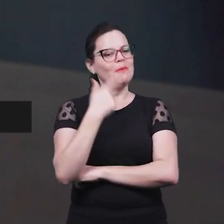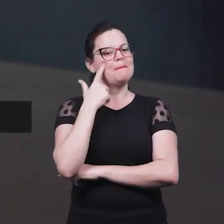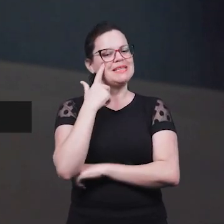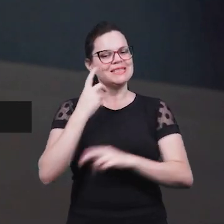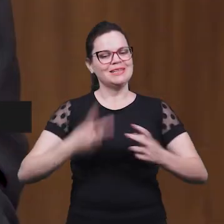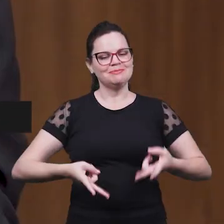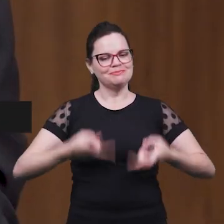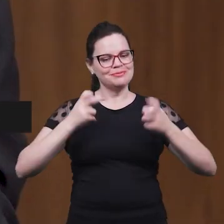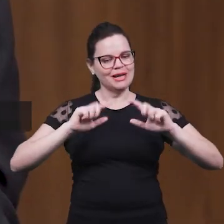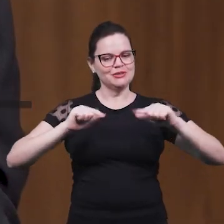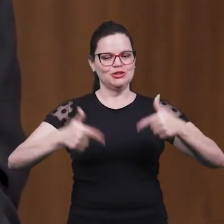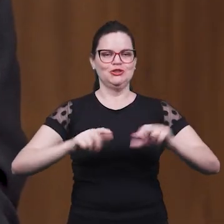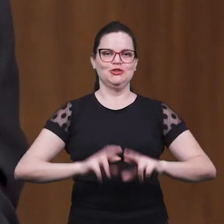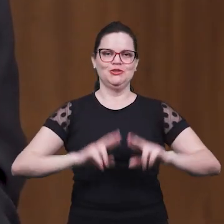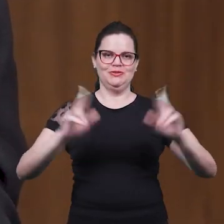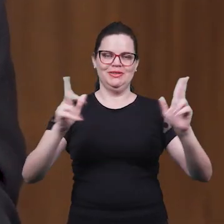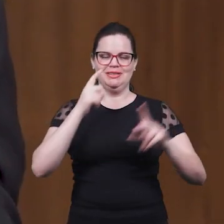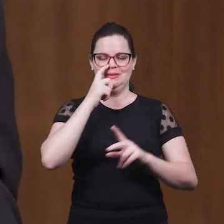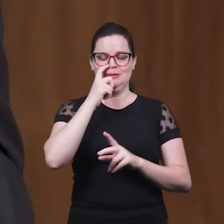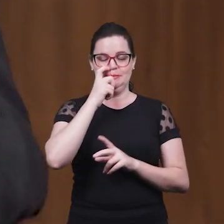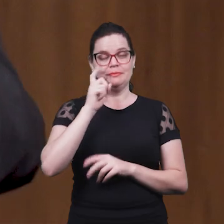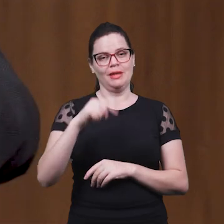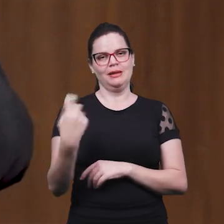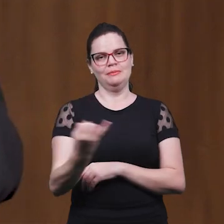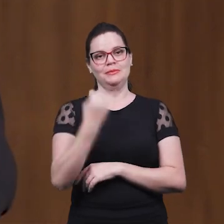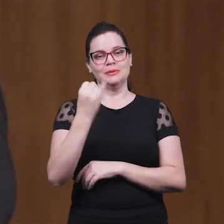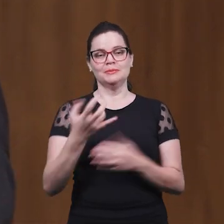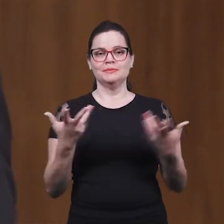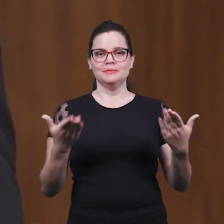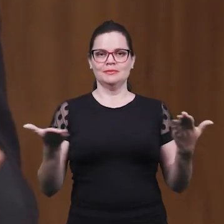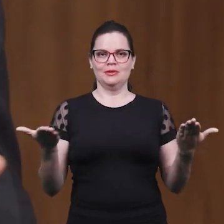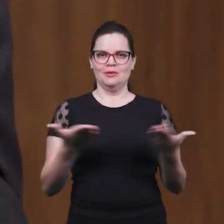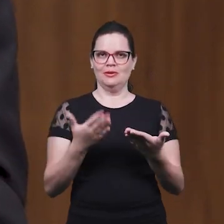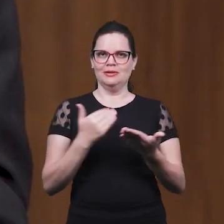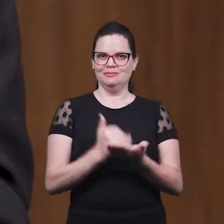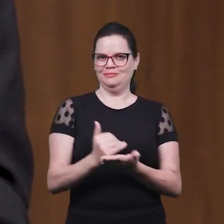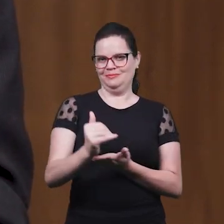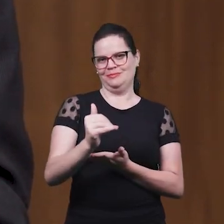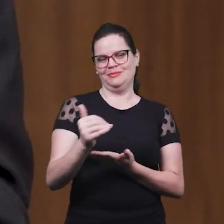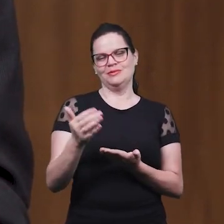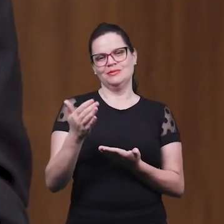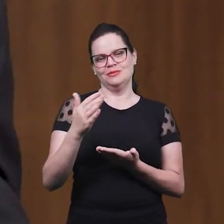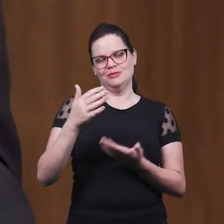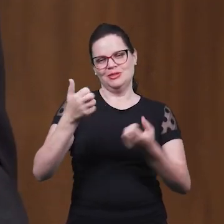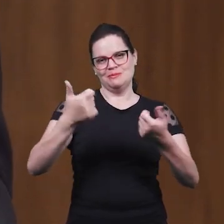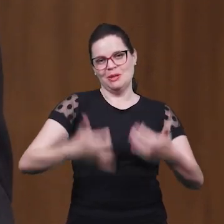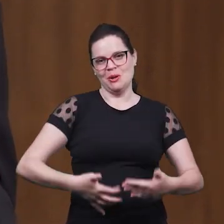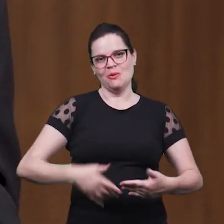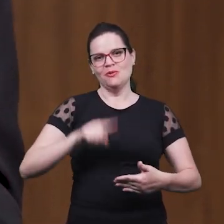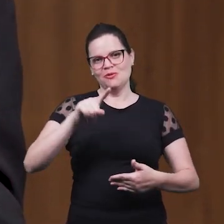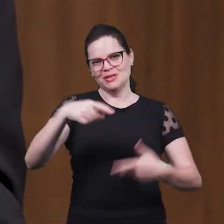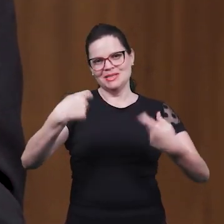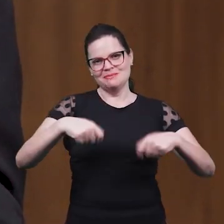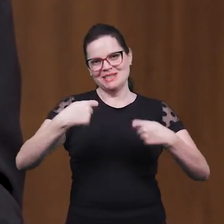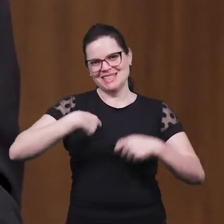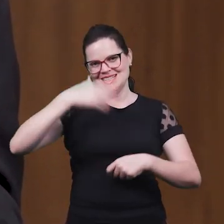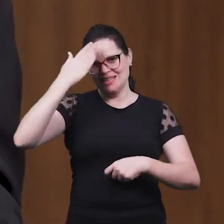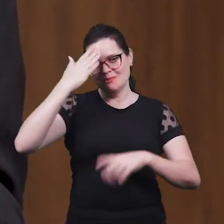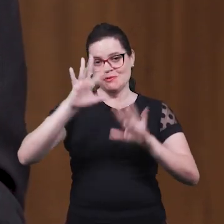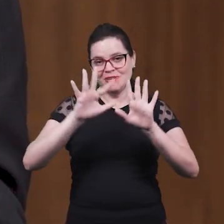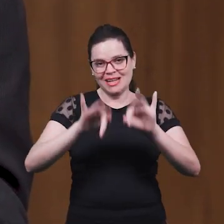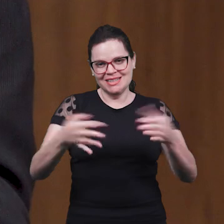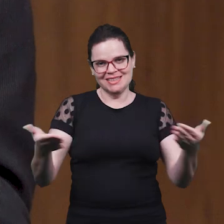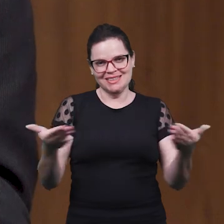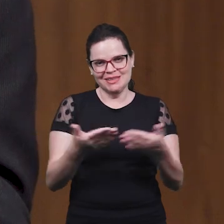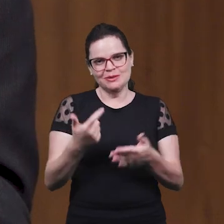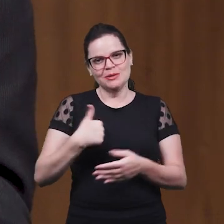diferente. Isso aí é muito importante. Então, como nós falamos, estamos terminando o nosso programa, Você Precisa Saber dessa vez, e